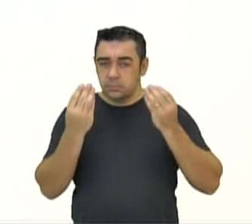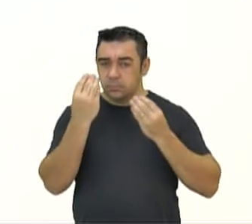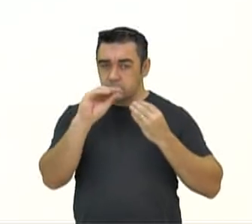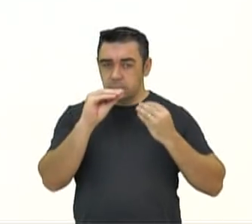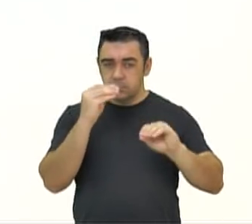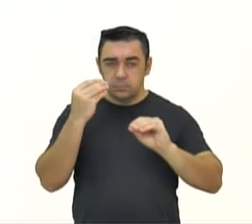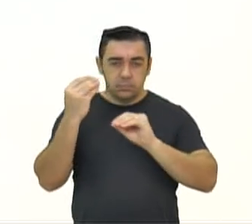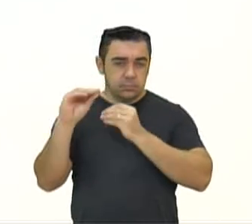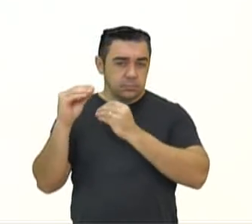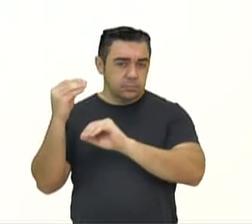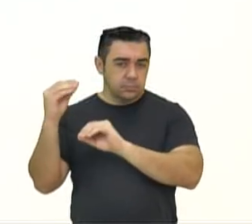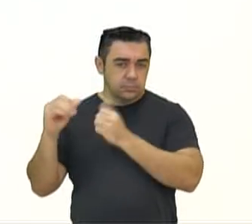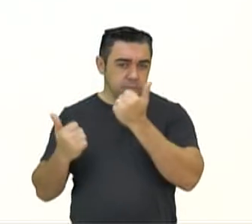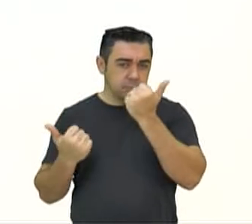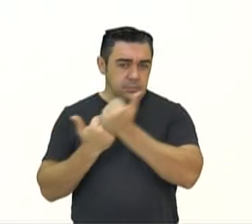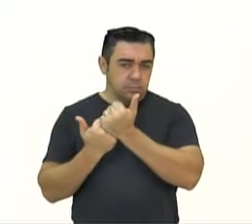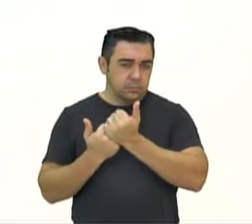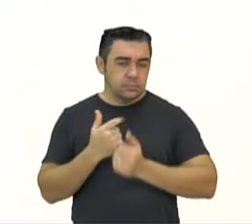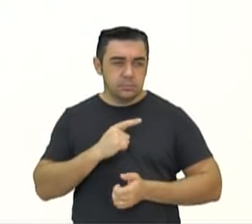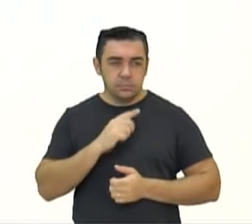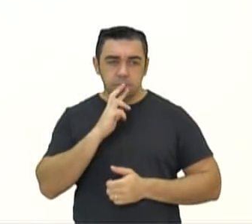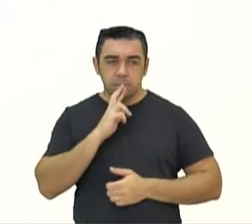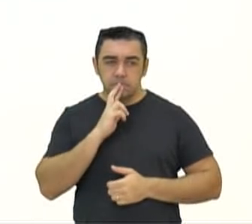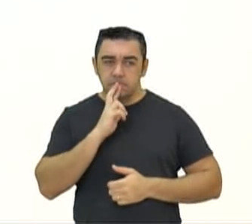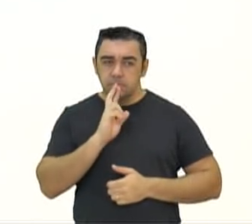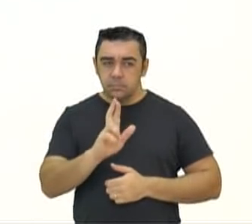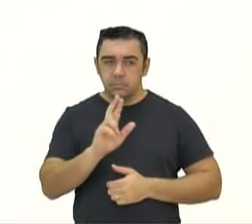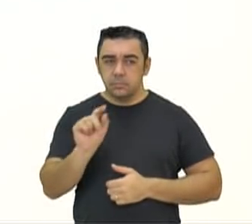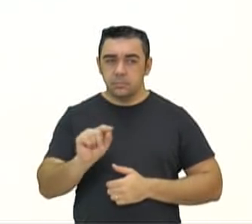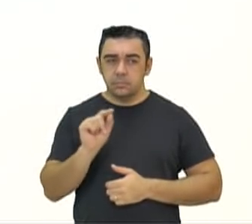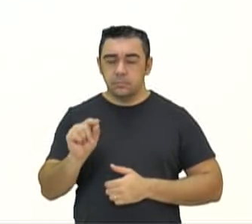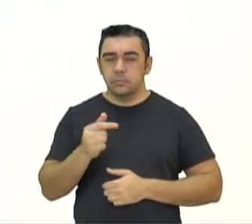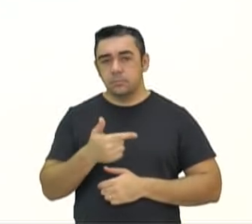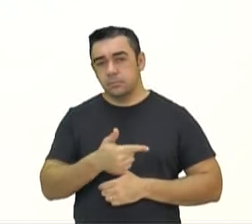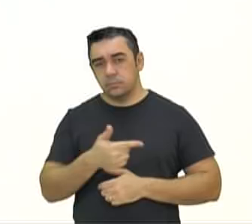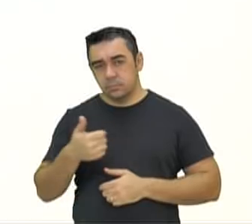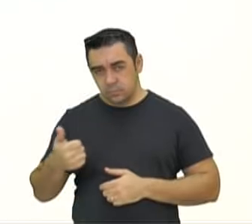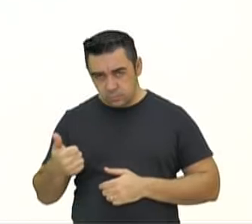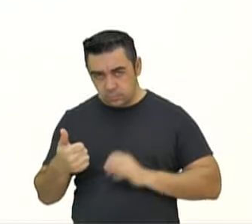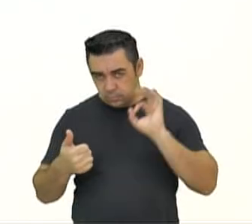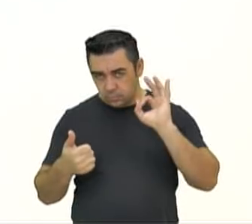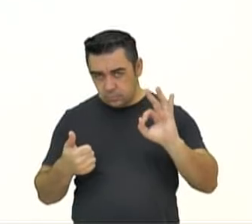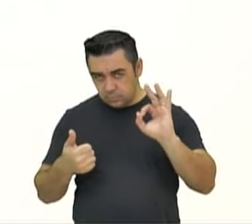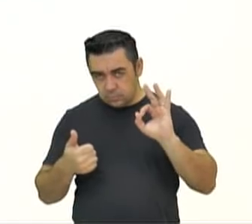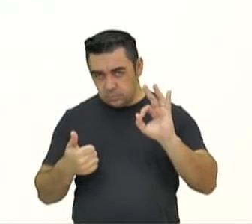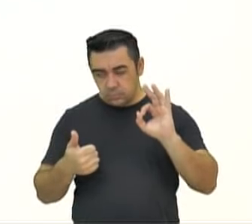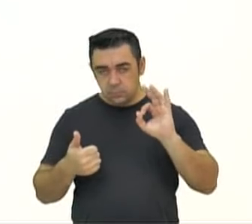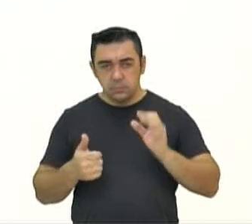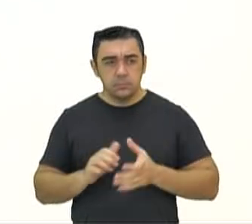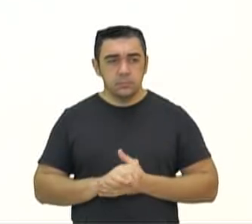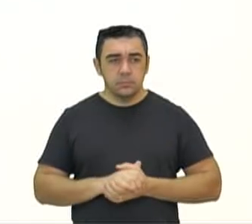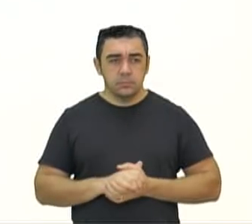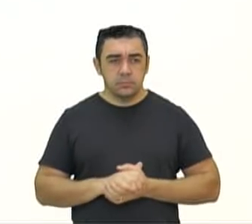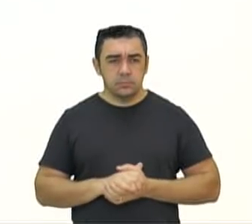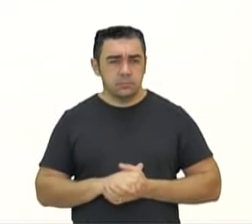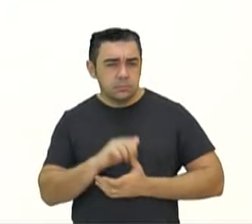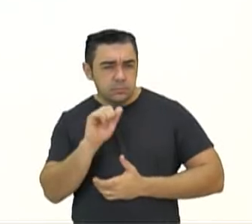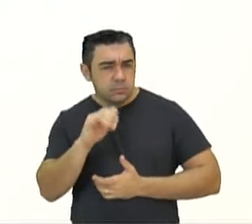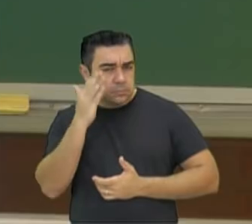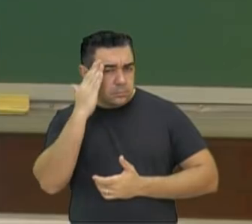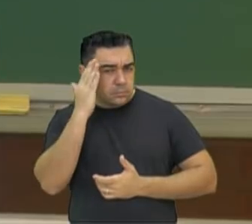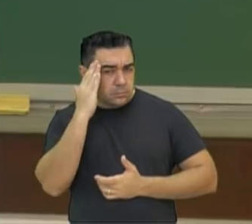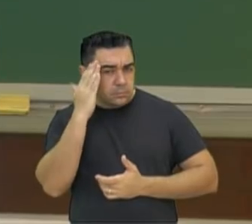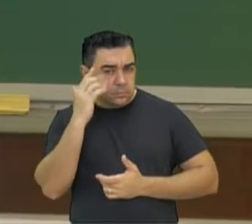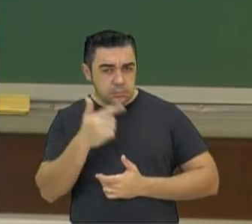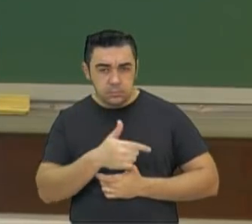este primeiro aqui, ó, nós temos que o resultado é igual a 21. Se a gente sabe que eles